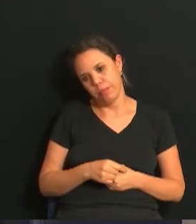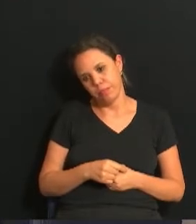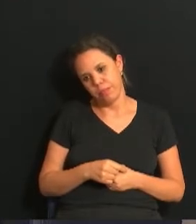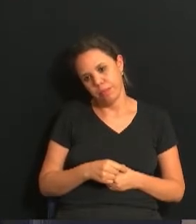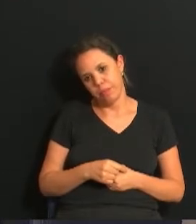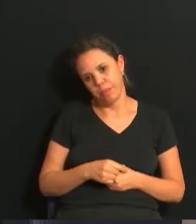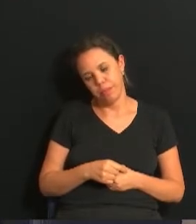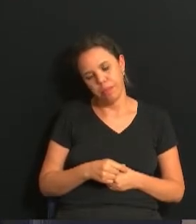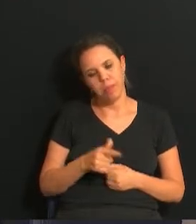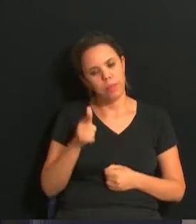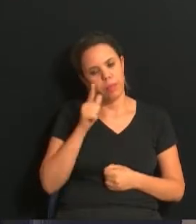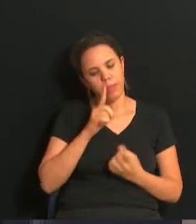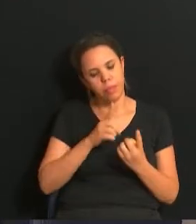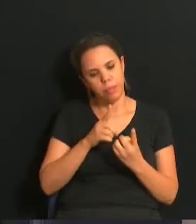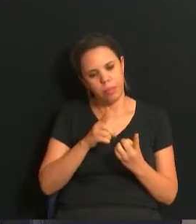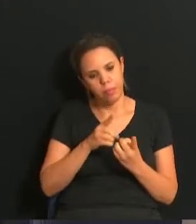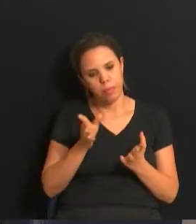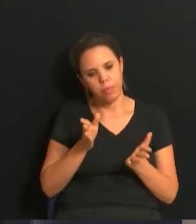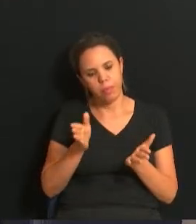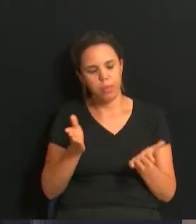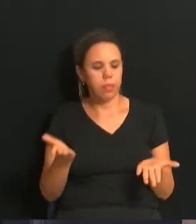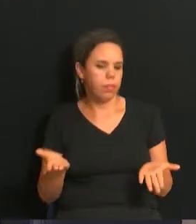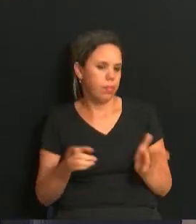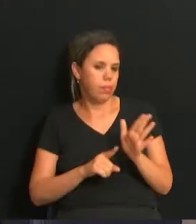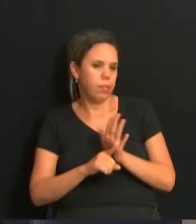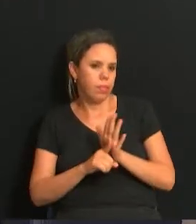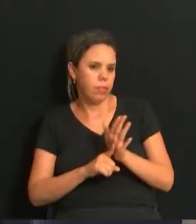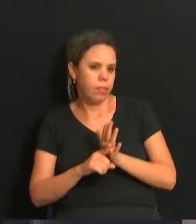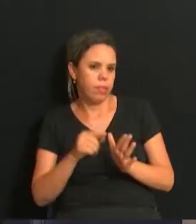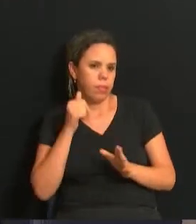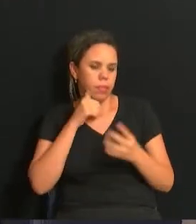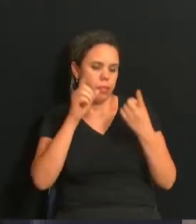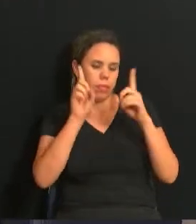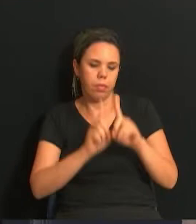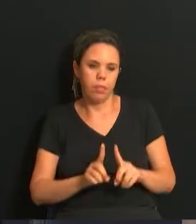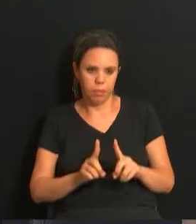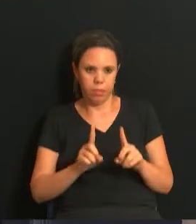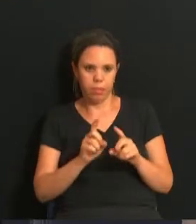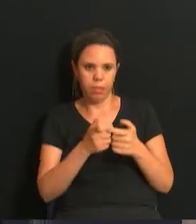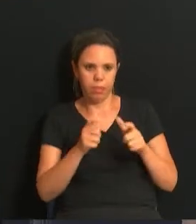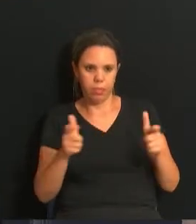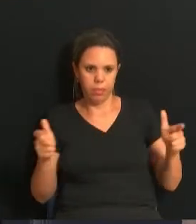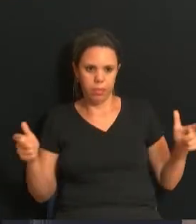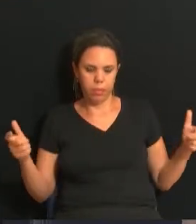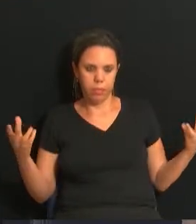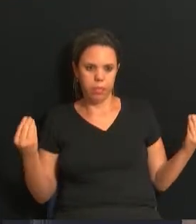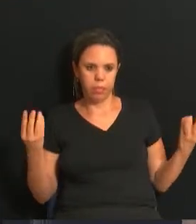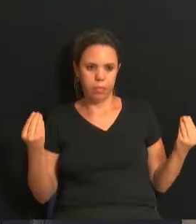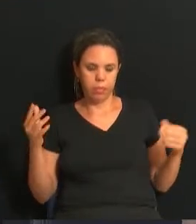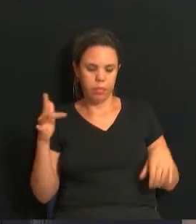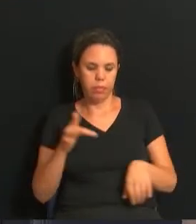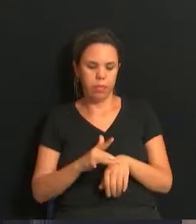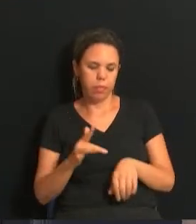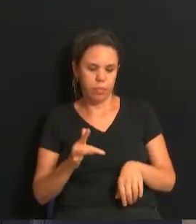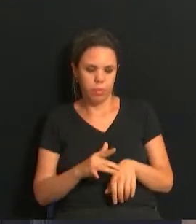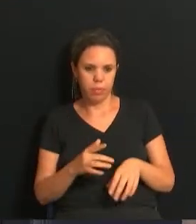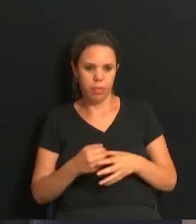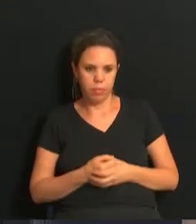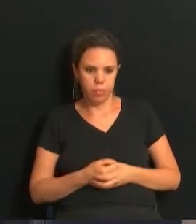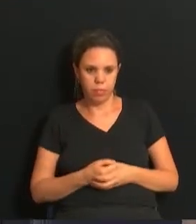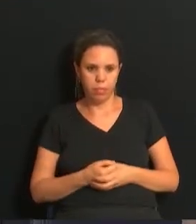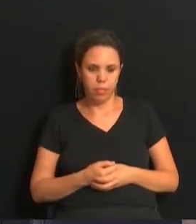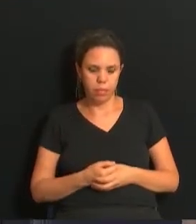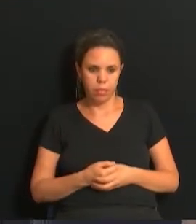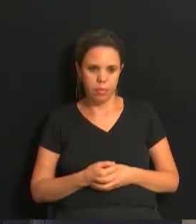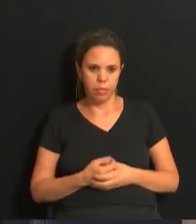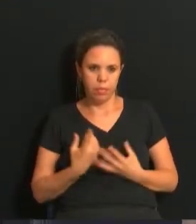buscar esse atendimento. Os dados de pessoas com deficiência que sofrem violência são absurdos, né? Então, a deficiência